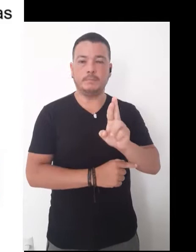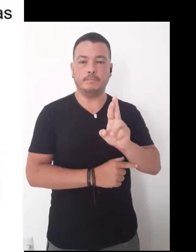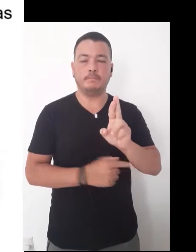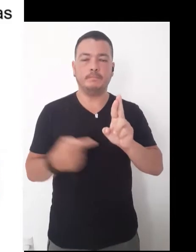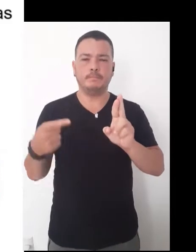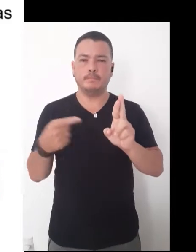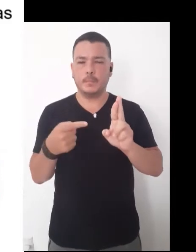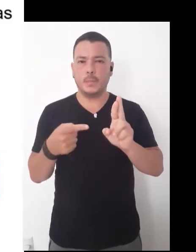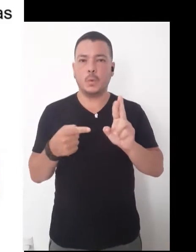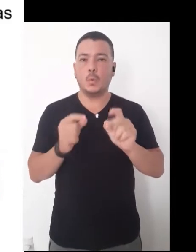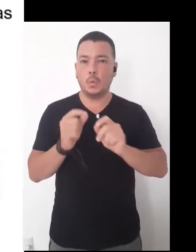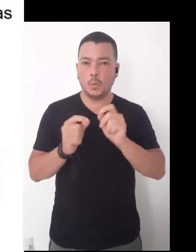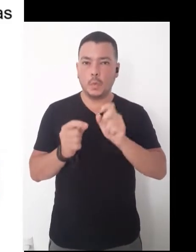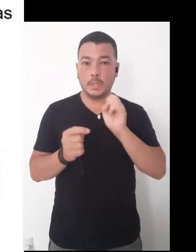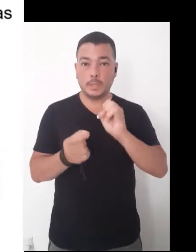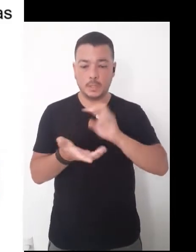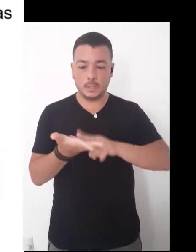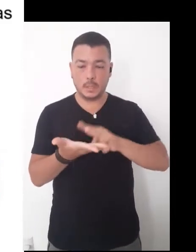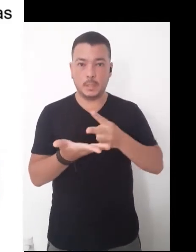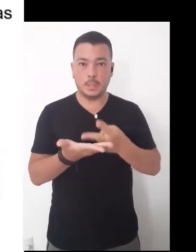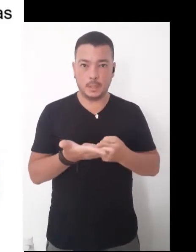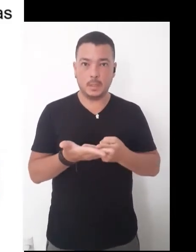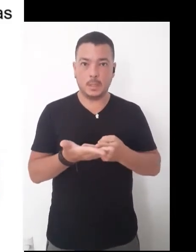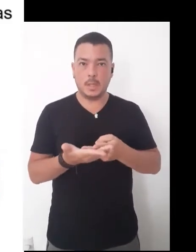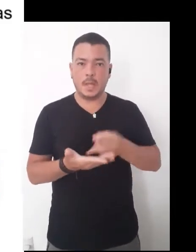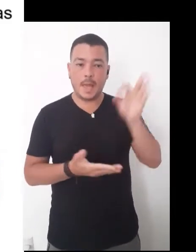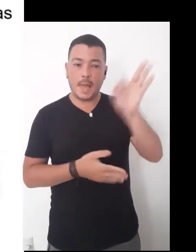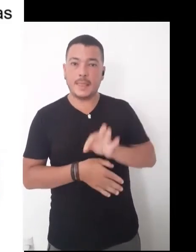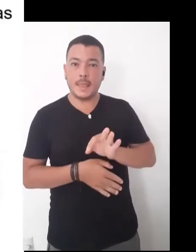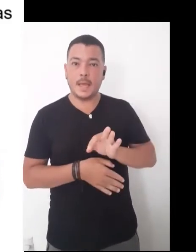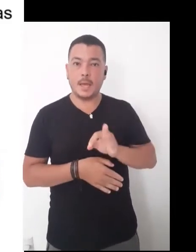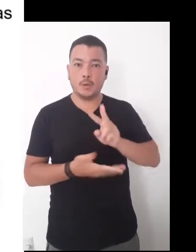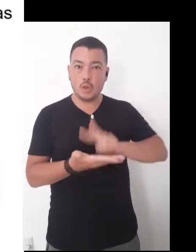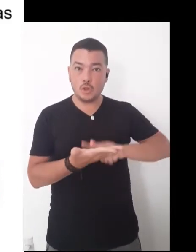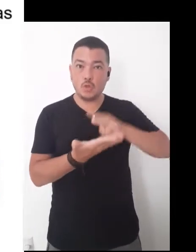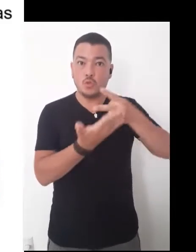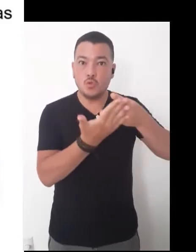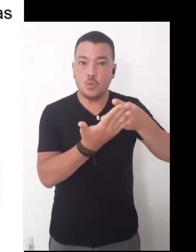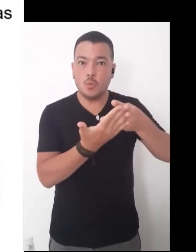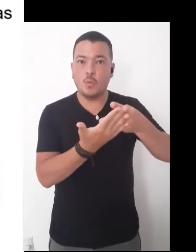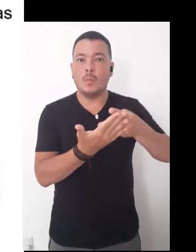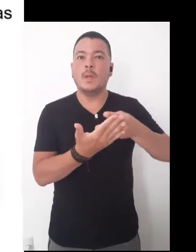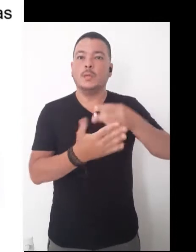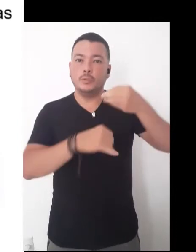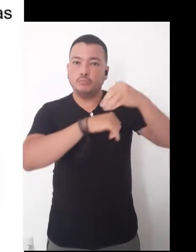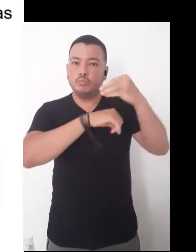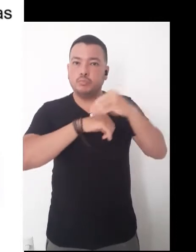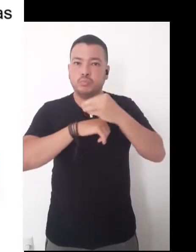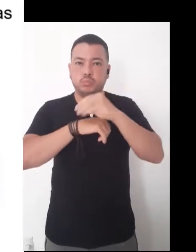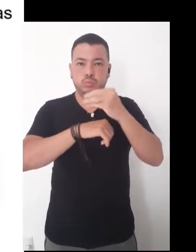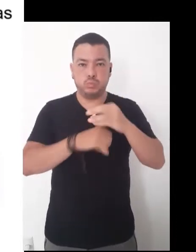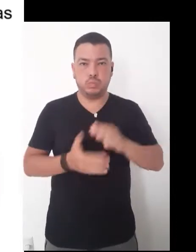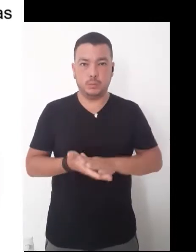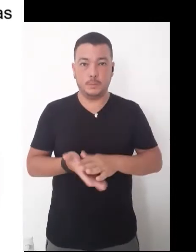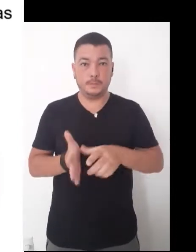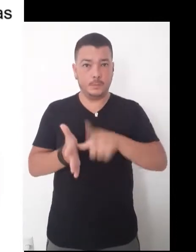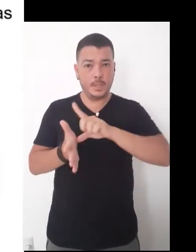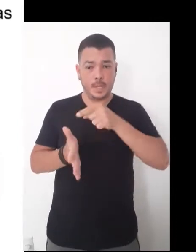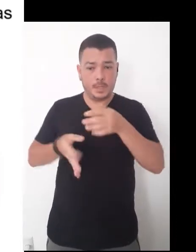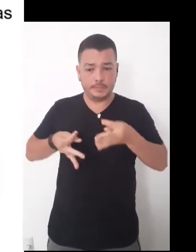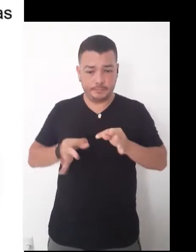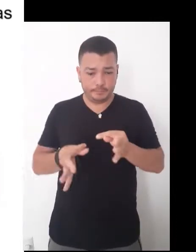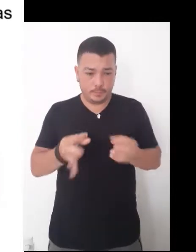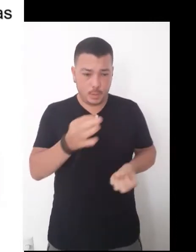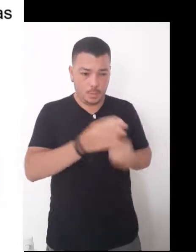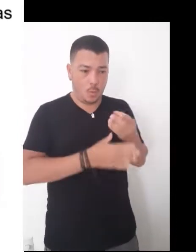Rate. Se a gente for traduzir, significa taxa dupla de dados. O que acontece nas memórias atuais? Antes de surgir essa tecnologia DDR,